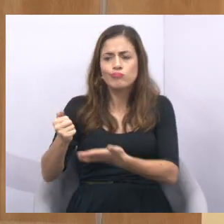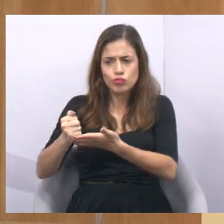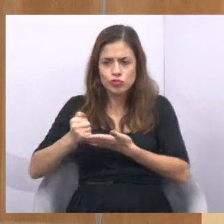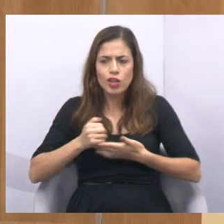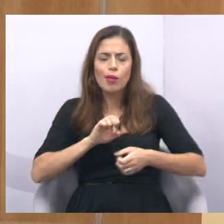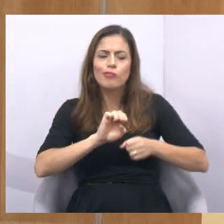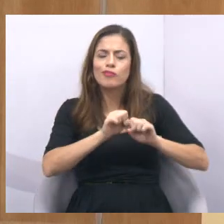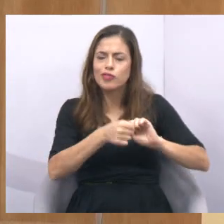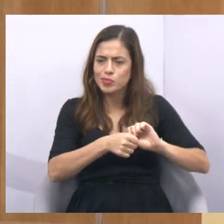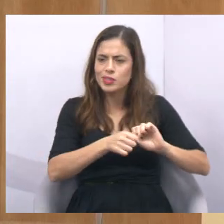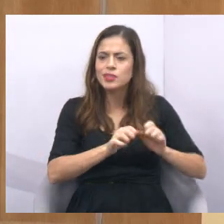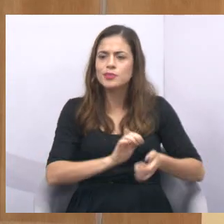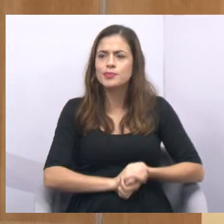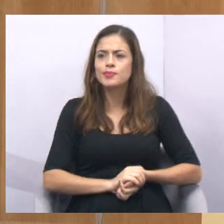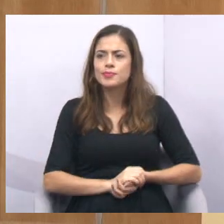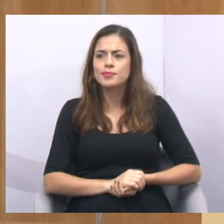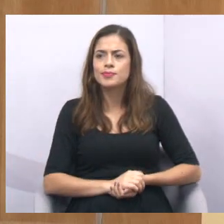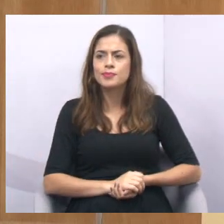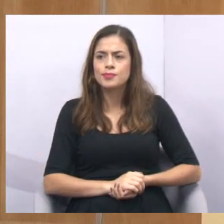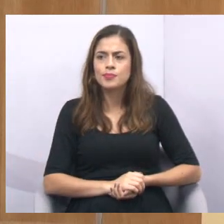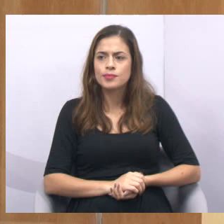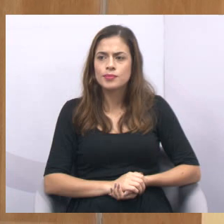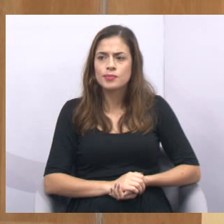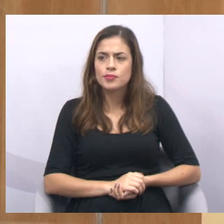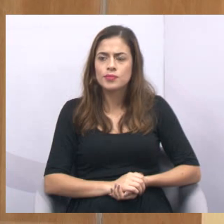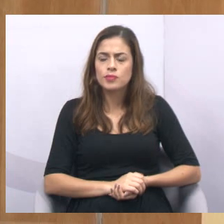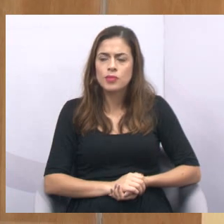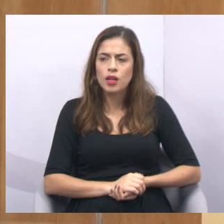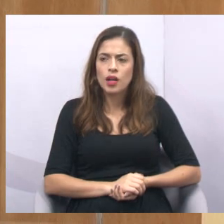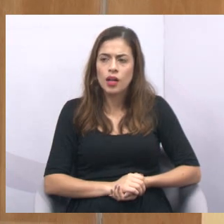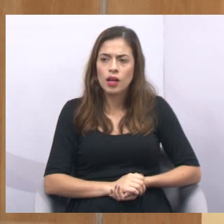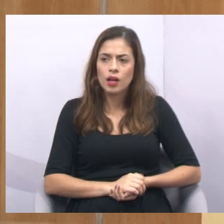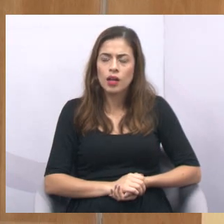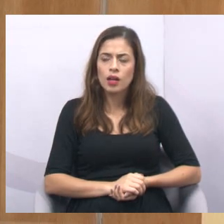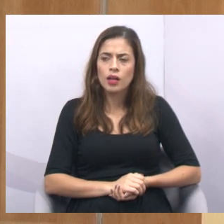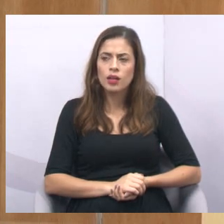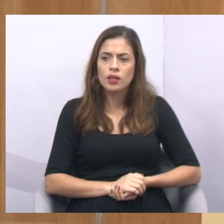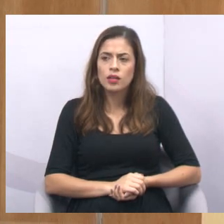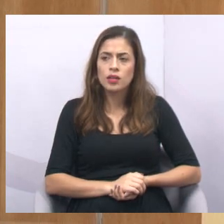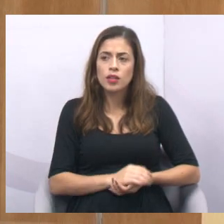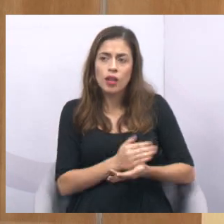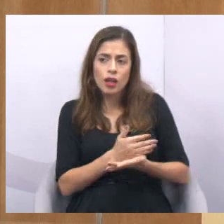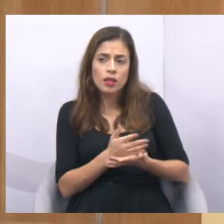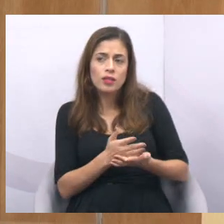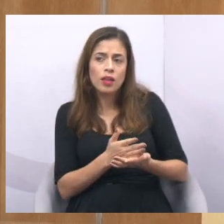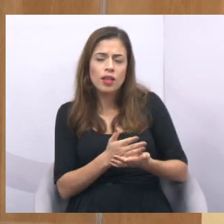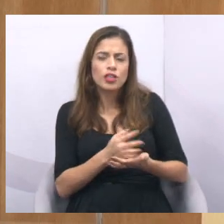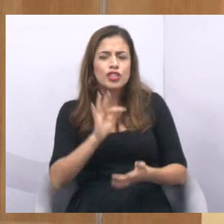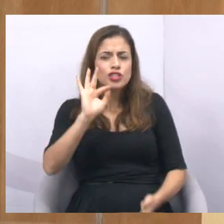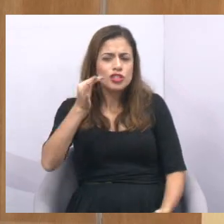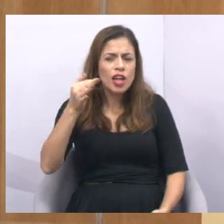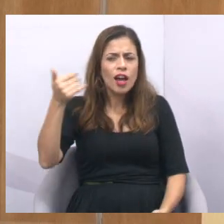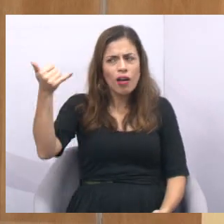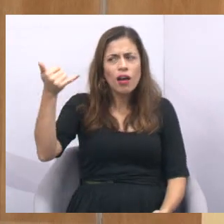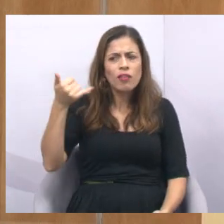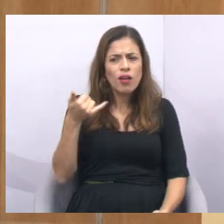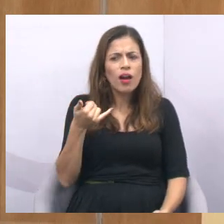minha formação. E logo, na tenra idade, eu já escutava falar de